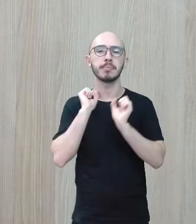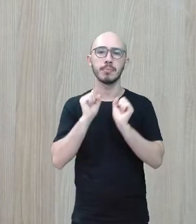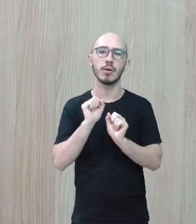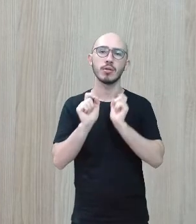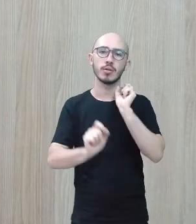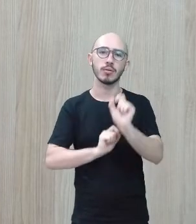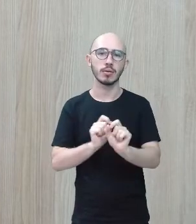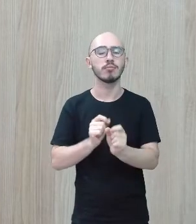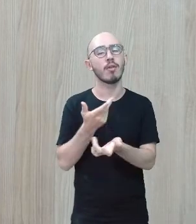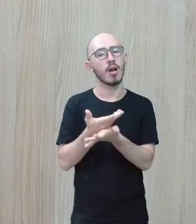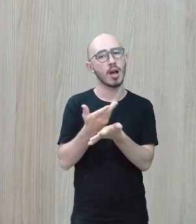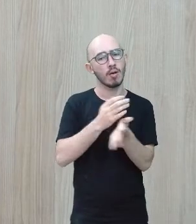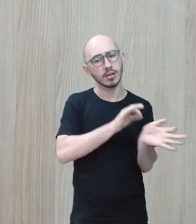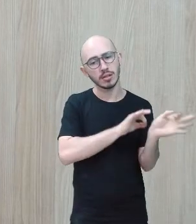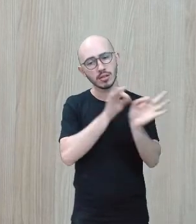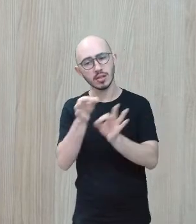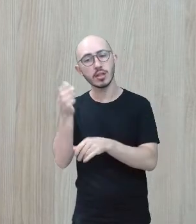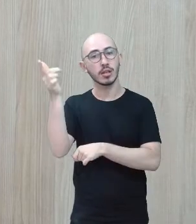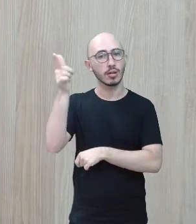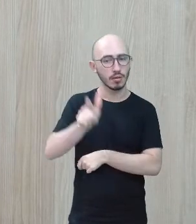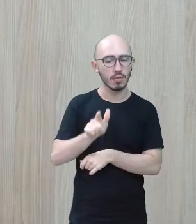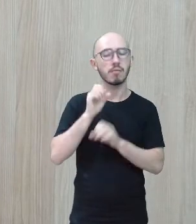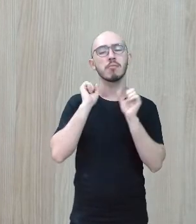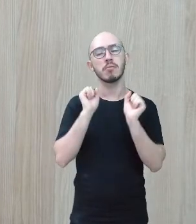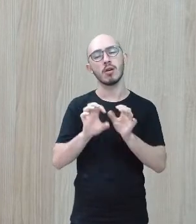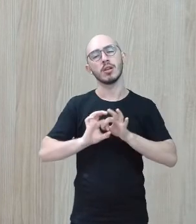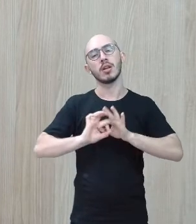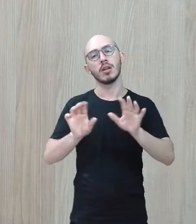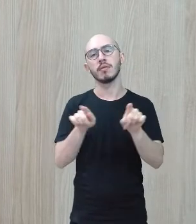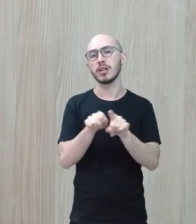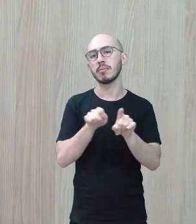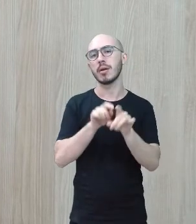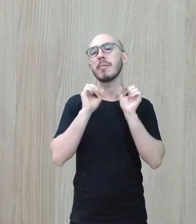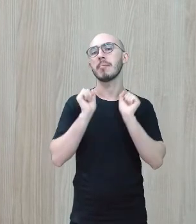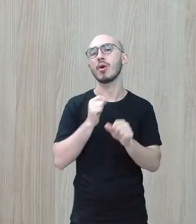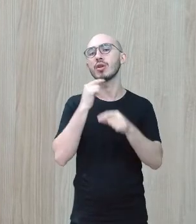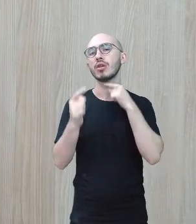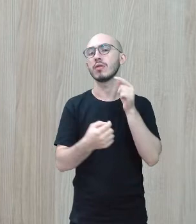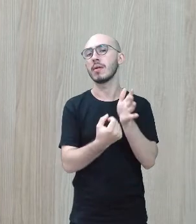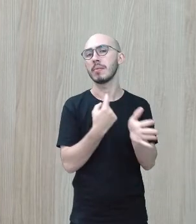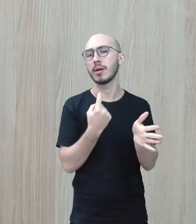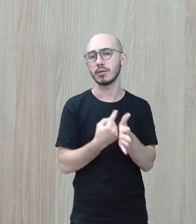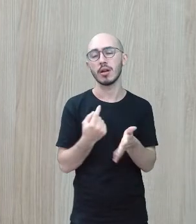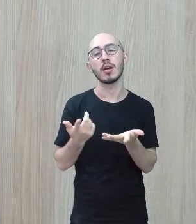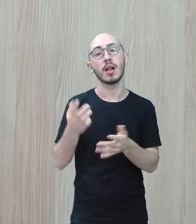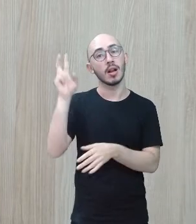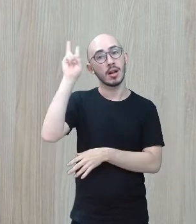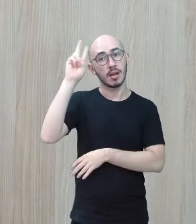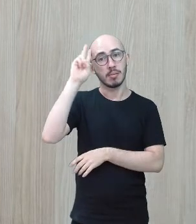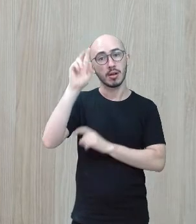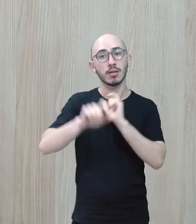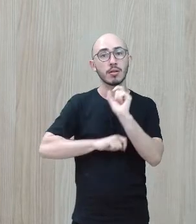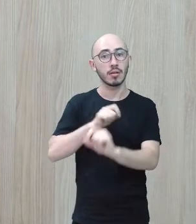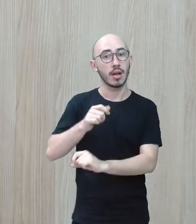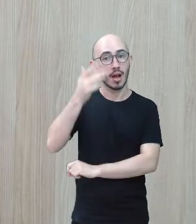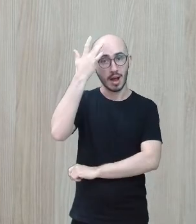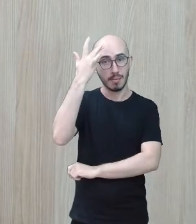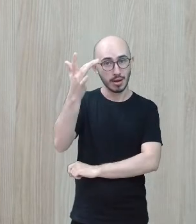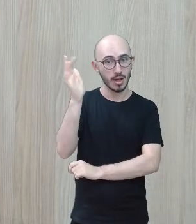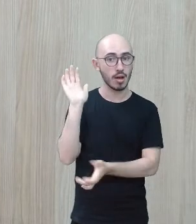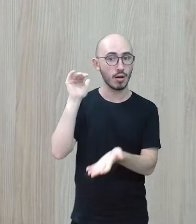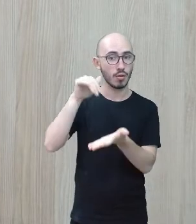pode reassistir o conteúdo, tá certo? E também mandar a sua dúvida. Lembrando que amanhã é a última